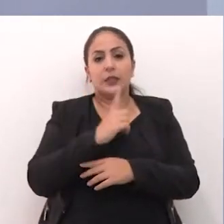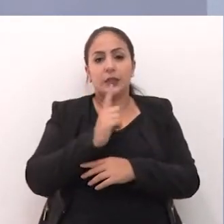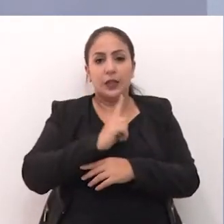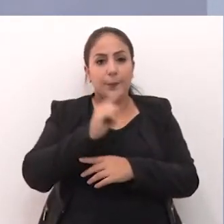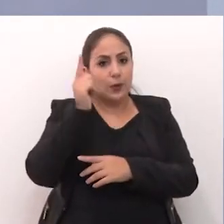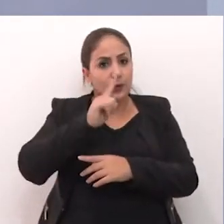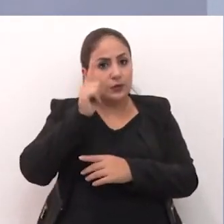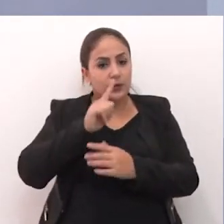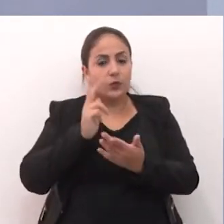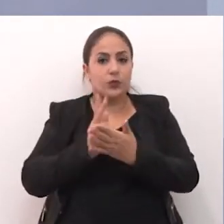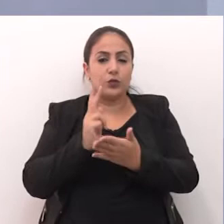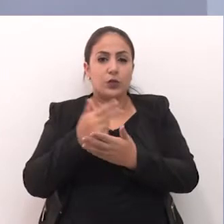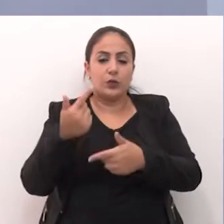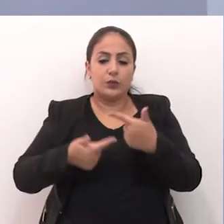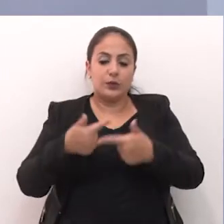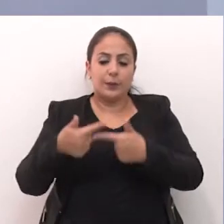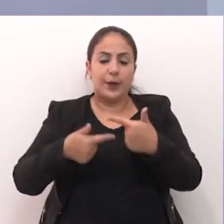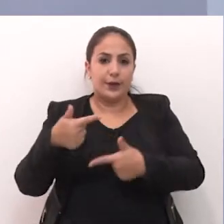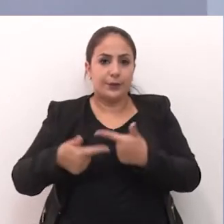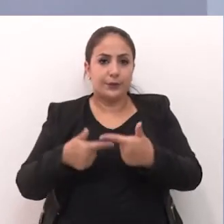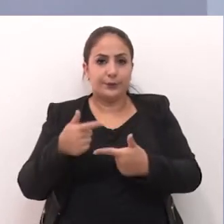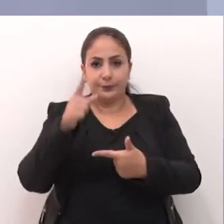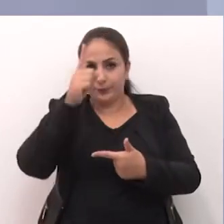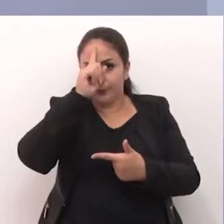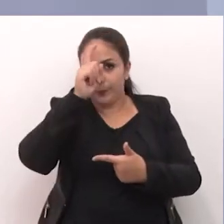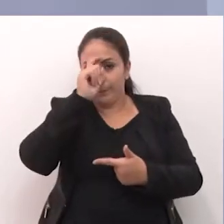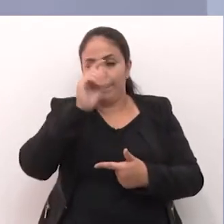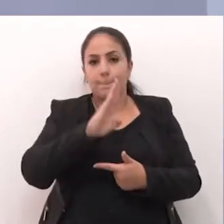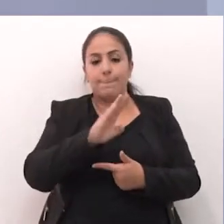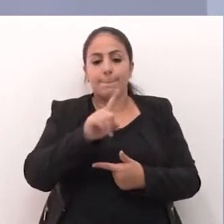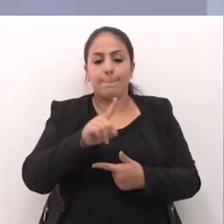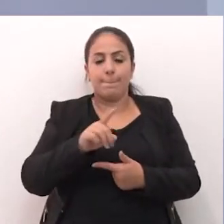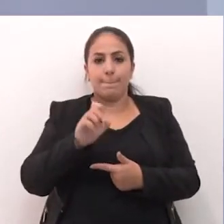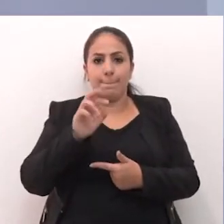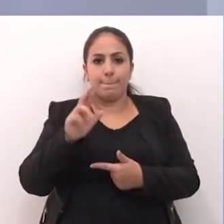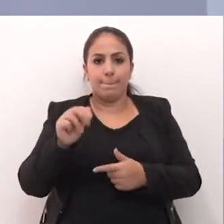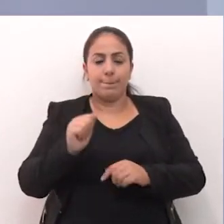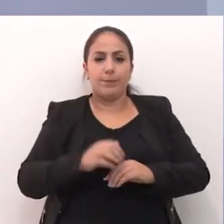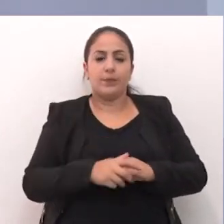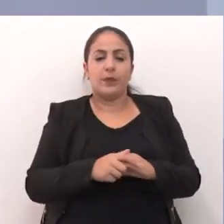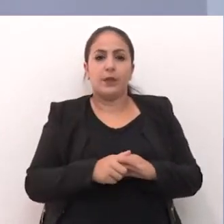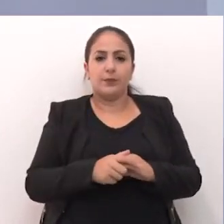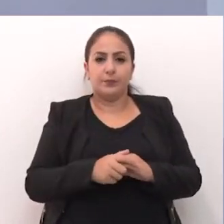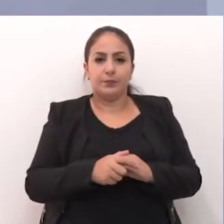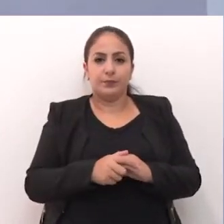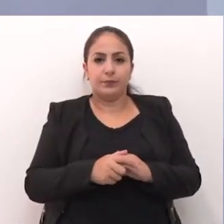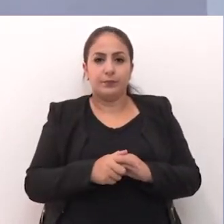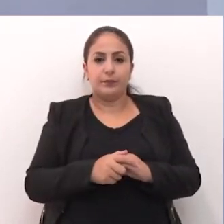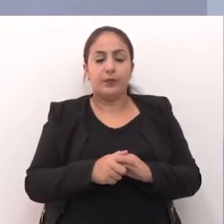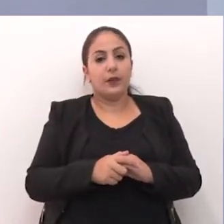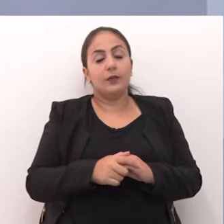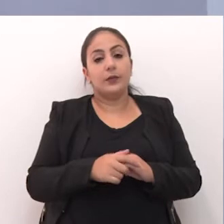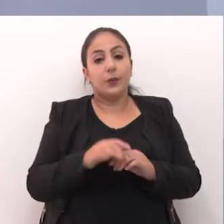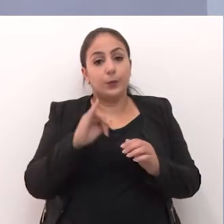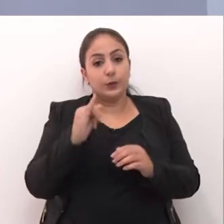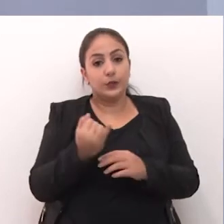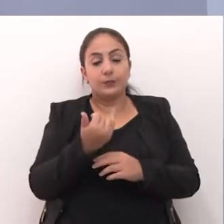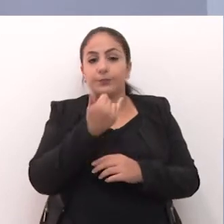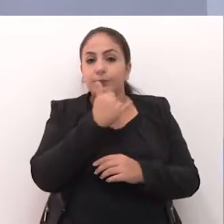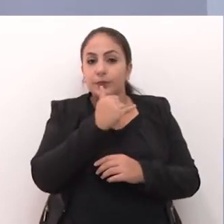dificuldades que passava para dar continuidade no serviço do Hospital Bezerra de Menezes. Naquela